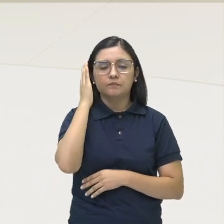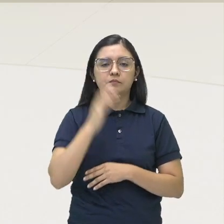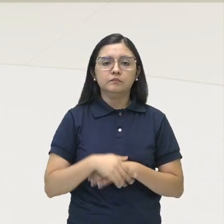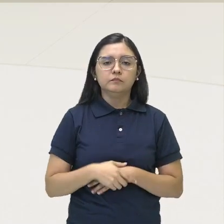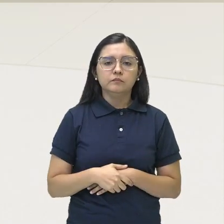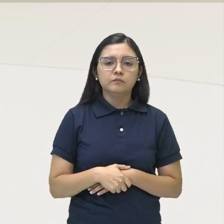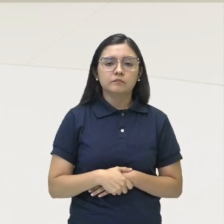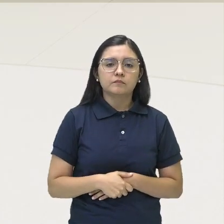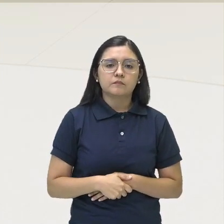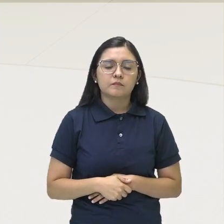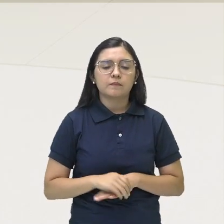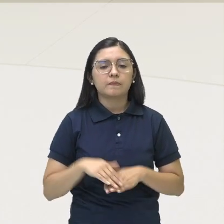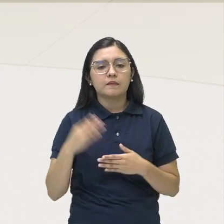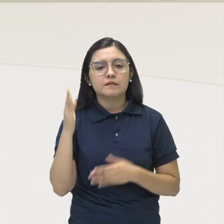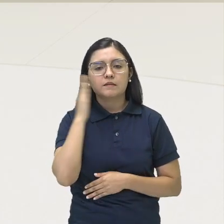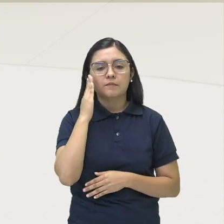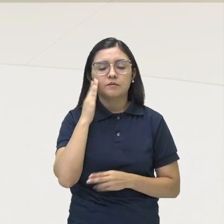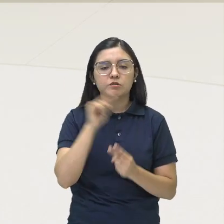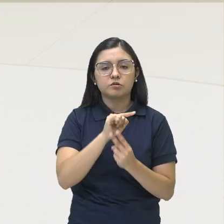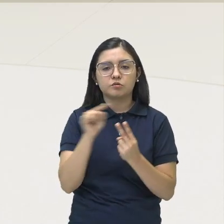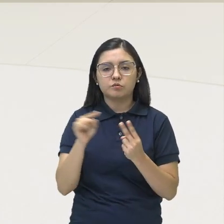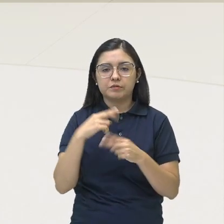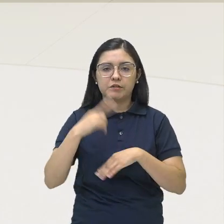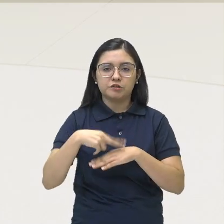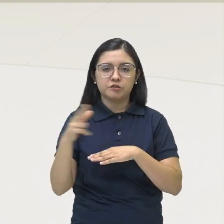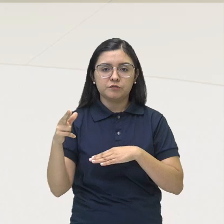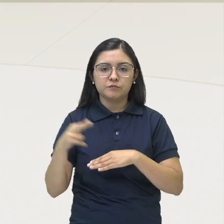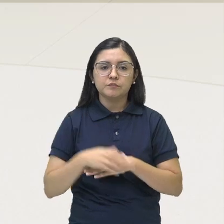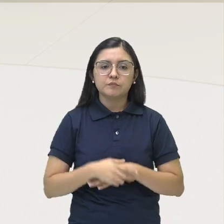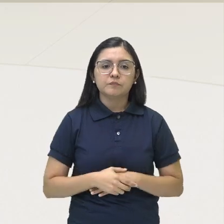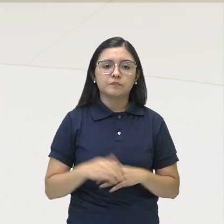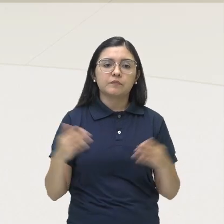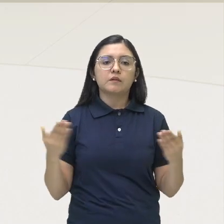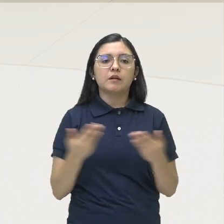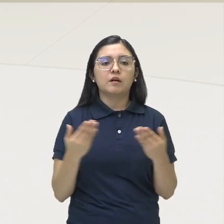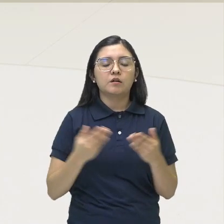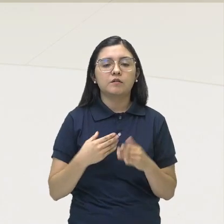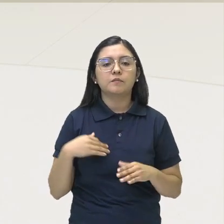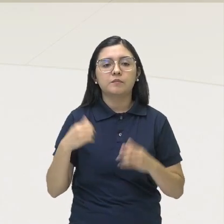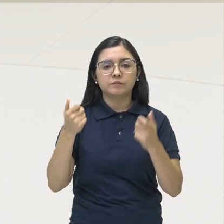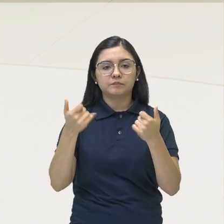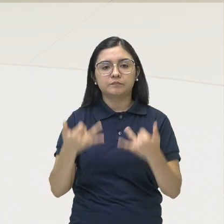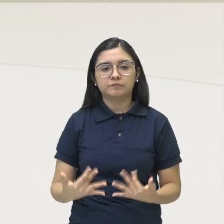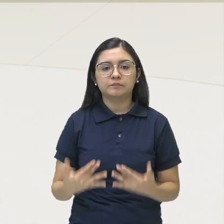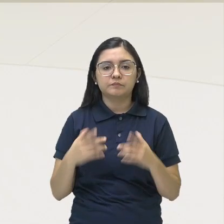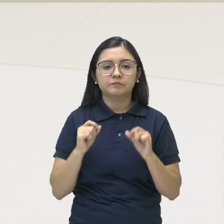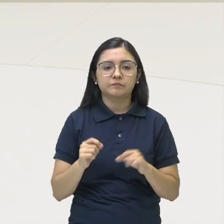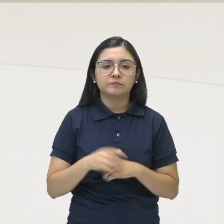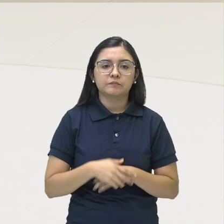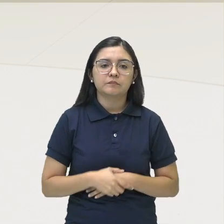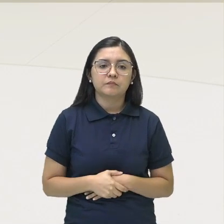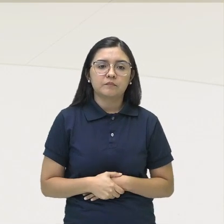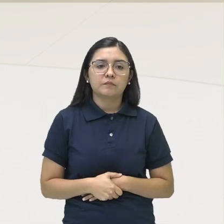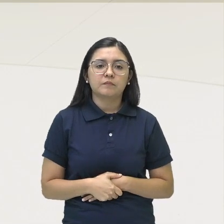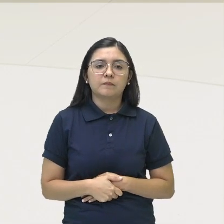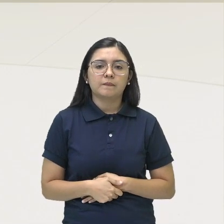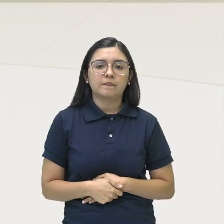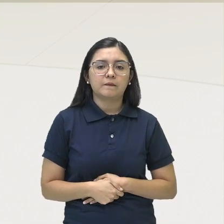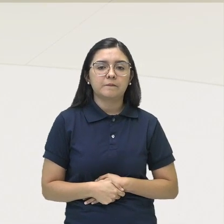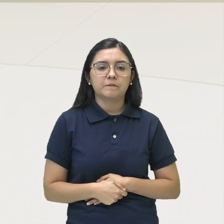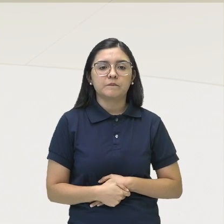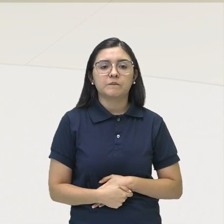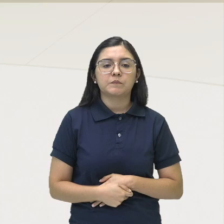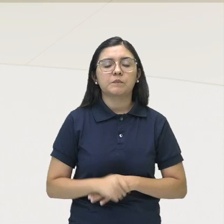identificar e determinar esses dois elementos radioativos. Bora falar um pouquinho mais aí, né, da Marie. A gente já viu que ela